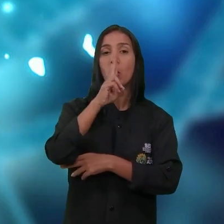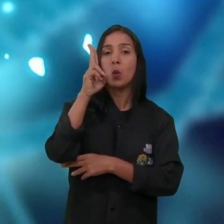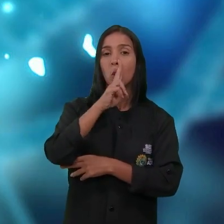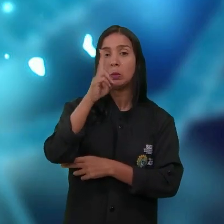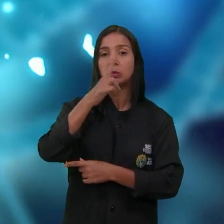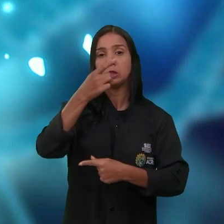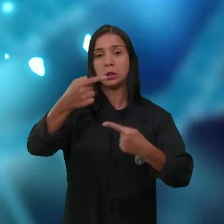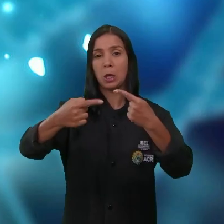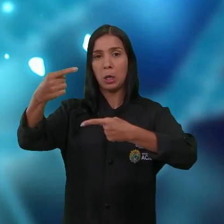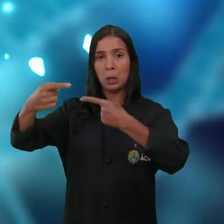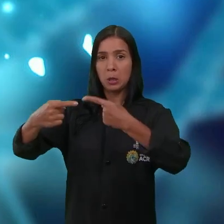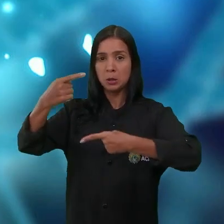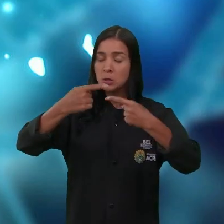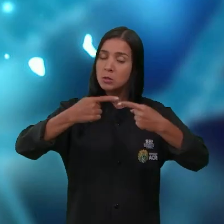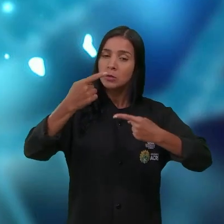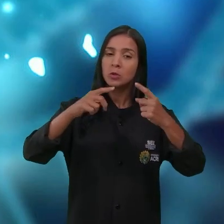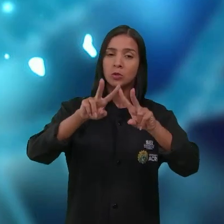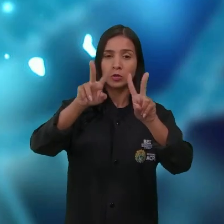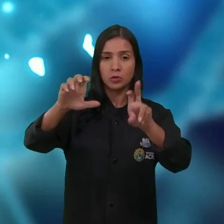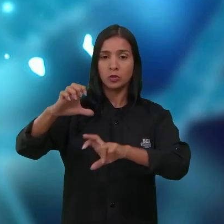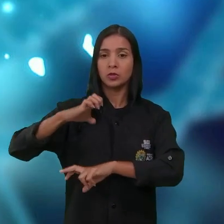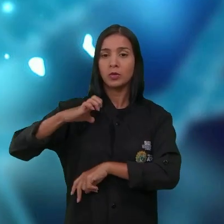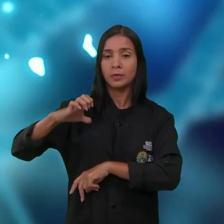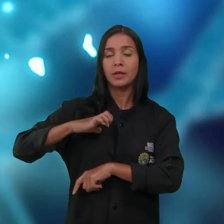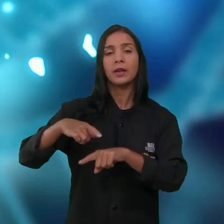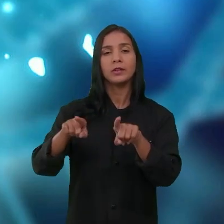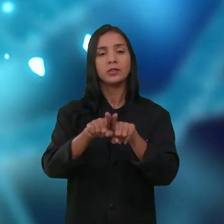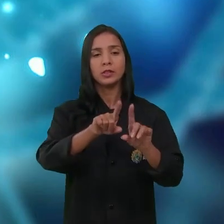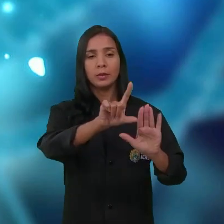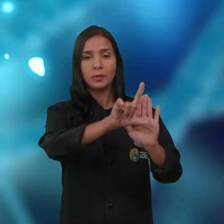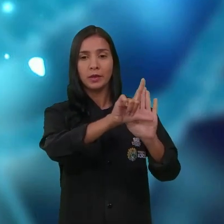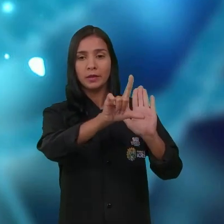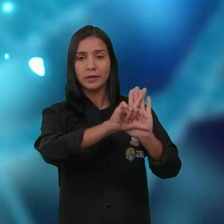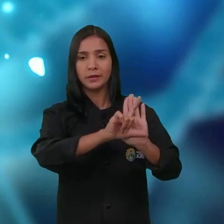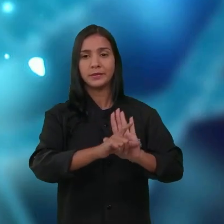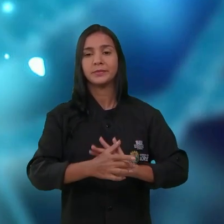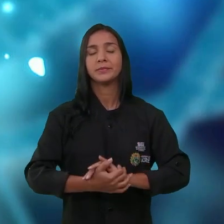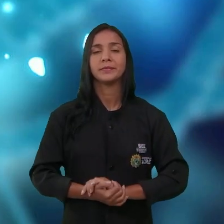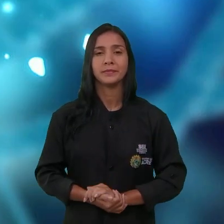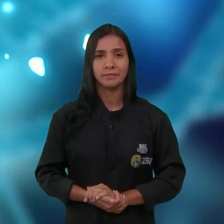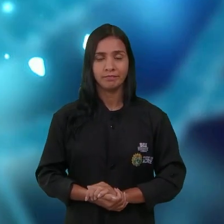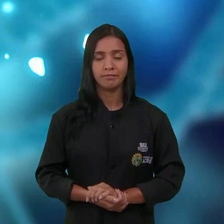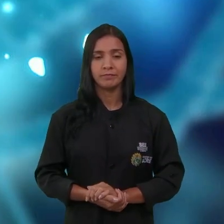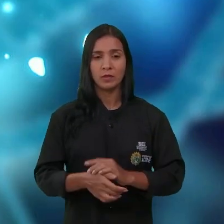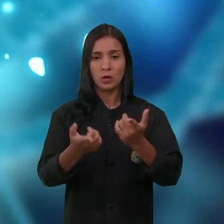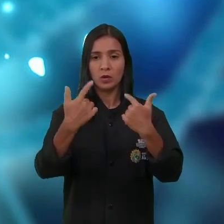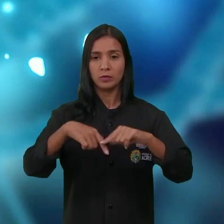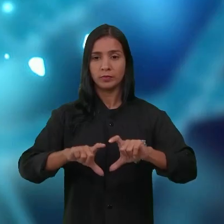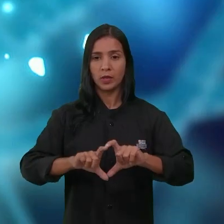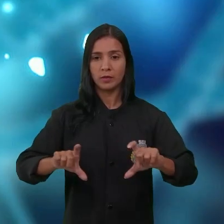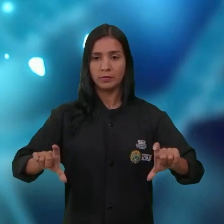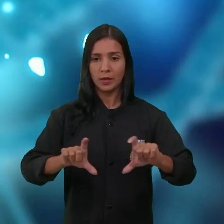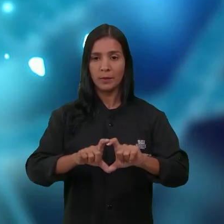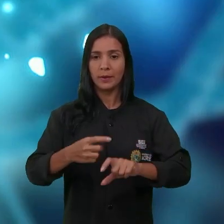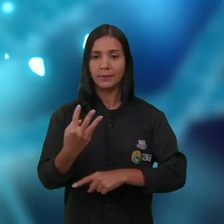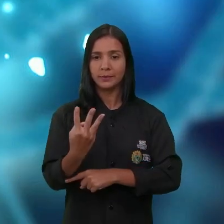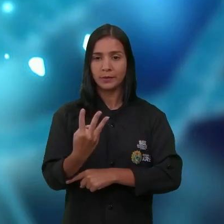a questão da ética e a questão da lei. Logo abaixo, nós temos aqui 3